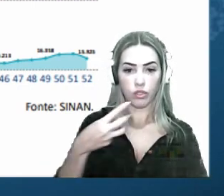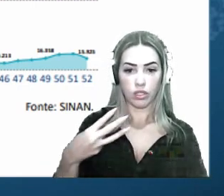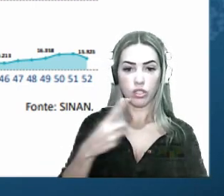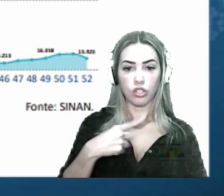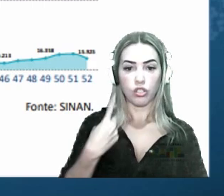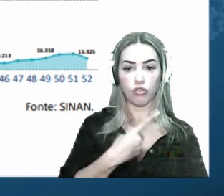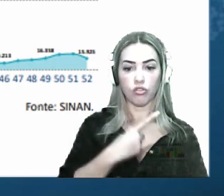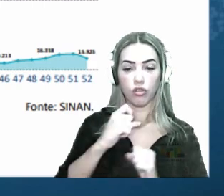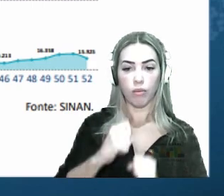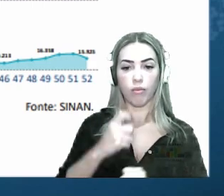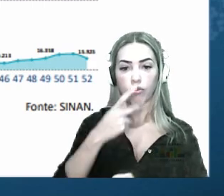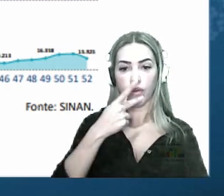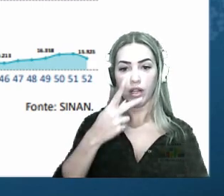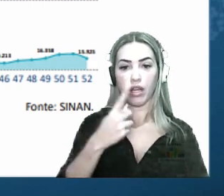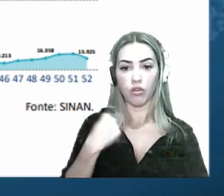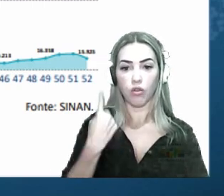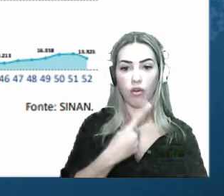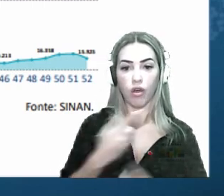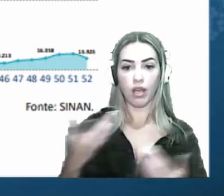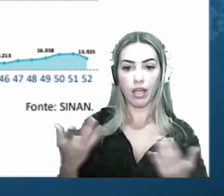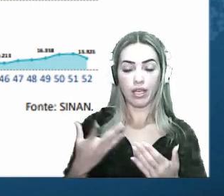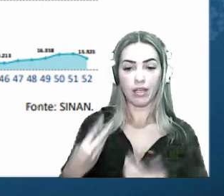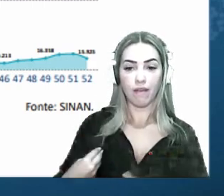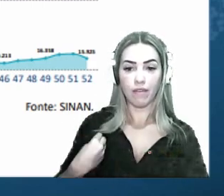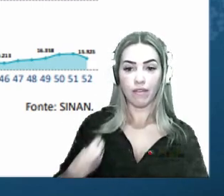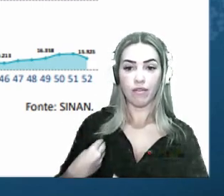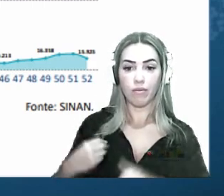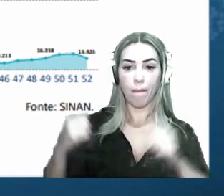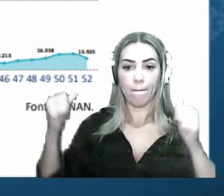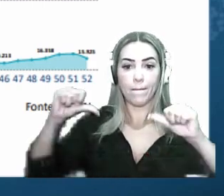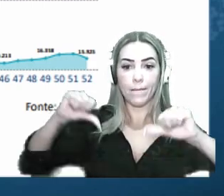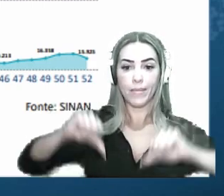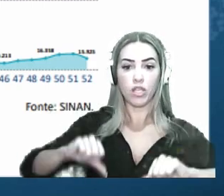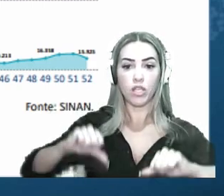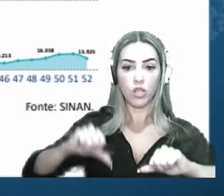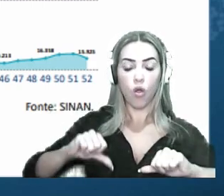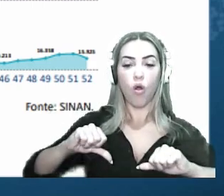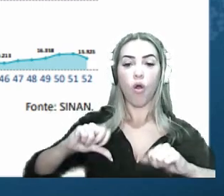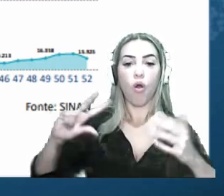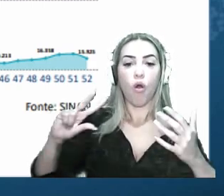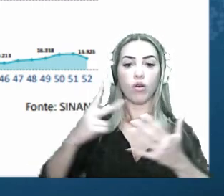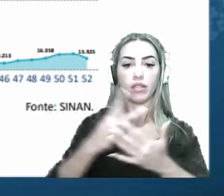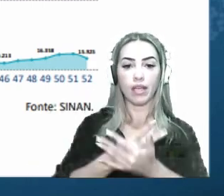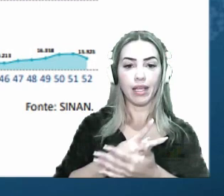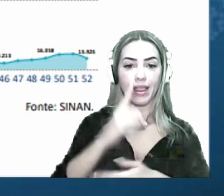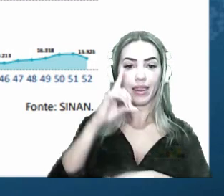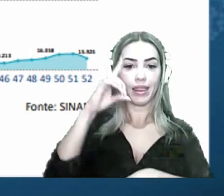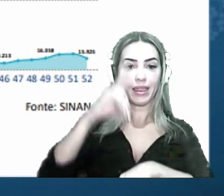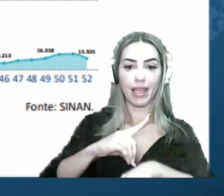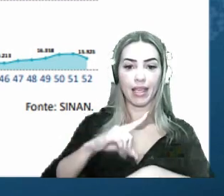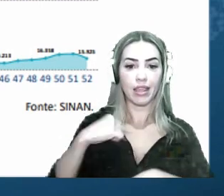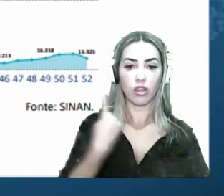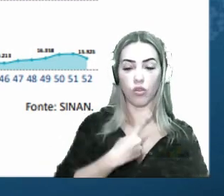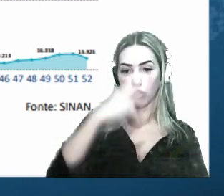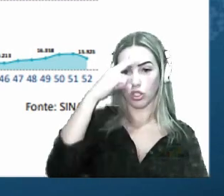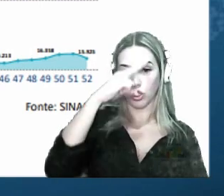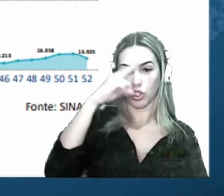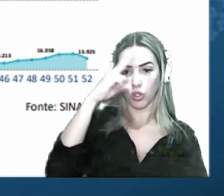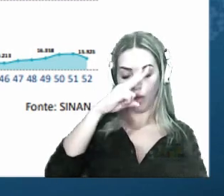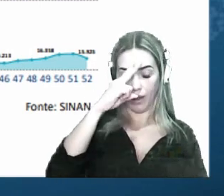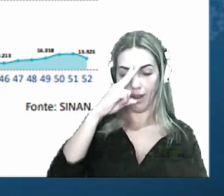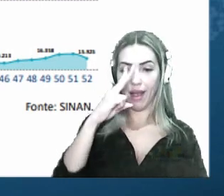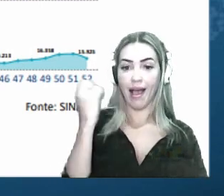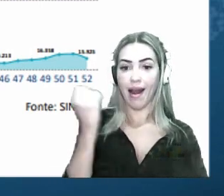nós vivemos este ano a pior epidemia de dengue da nossa história, tanto em número de casos, quanto em número de casos graves, quanto por